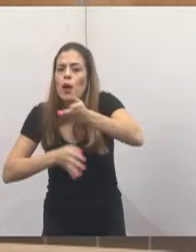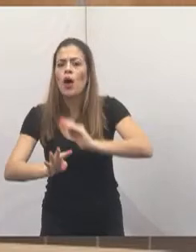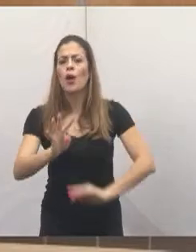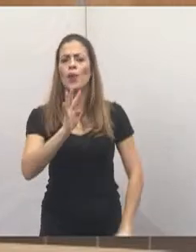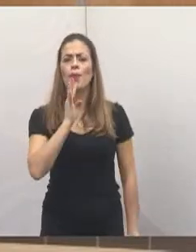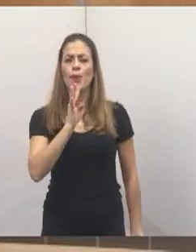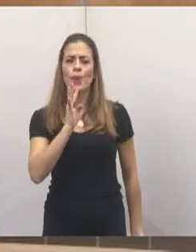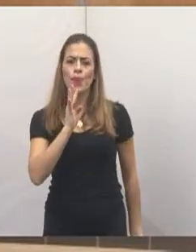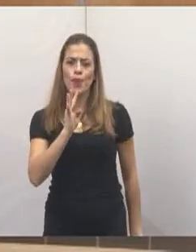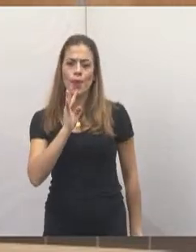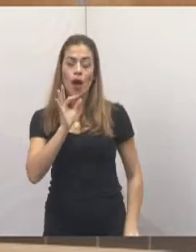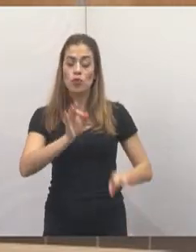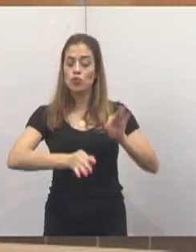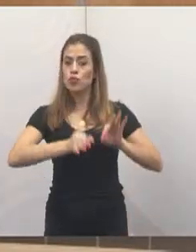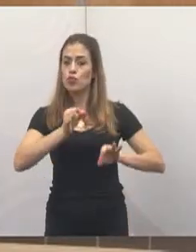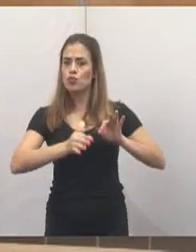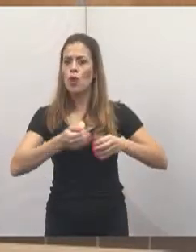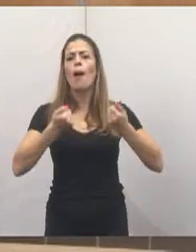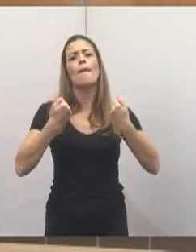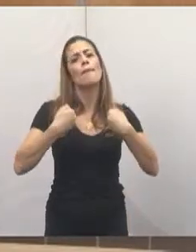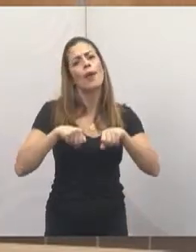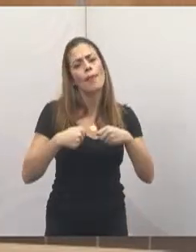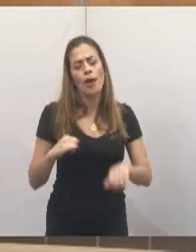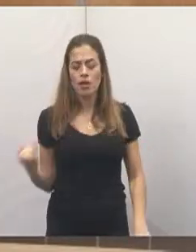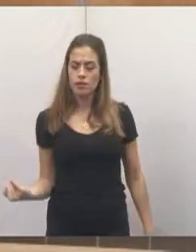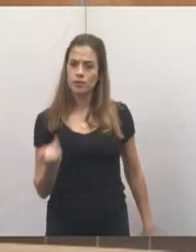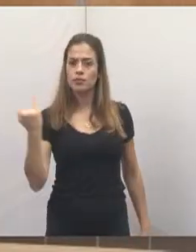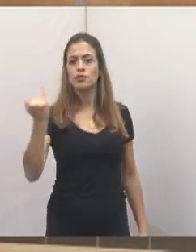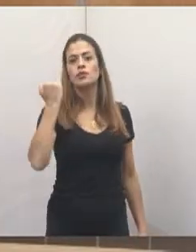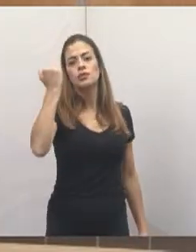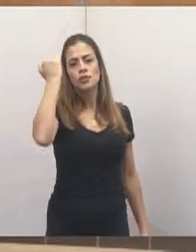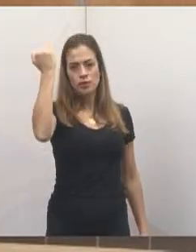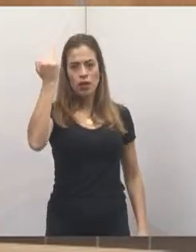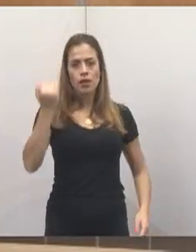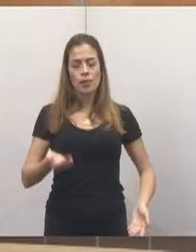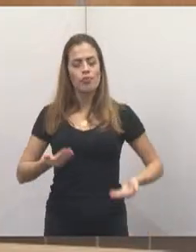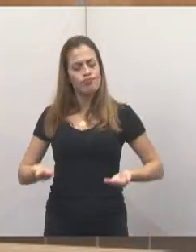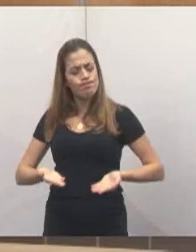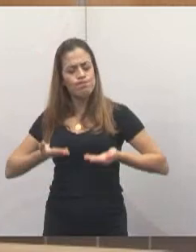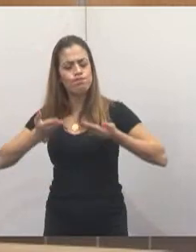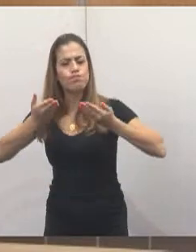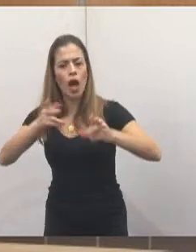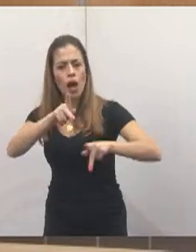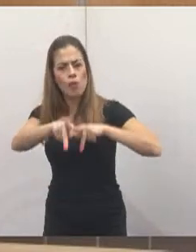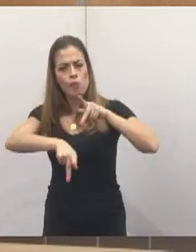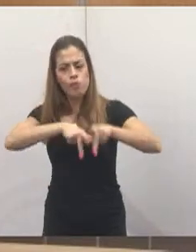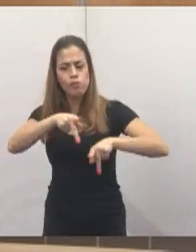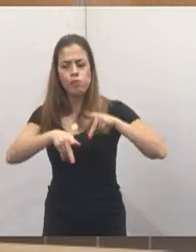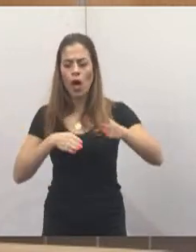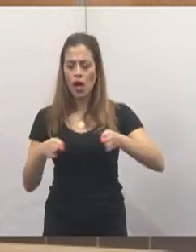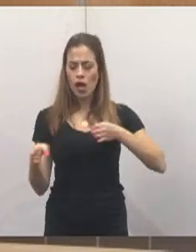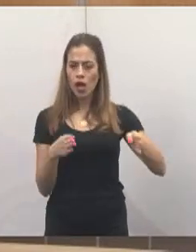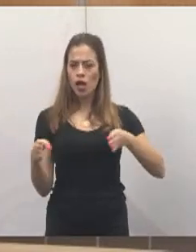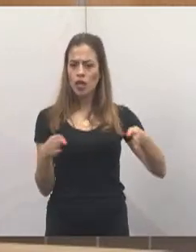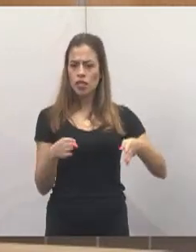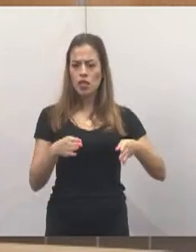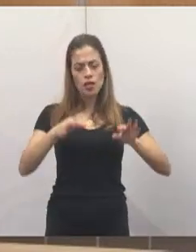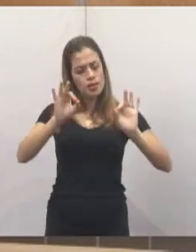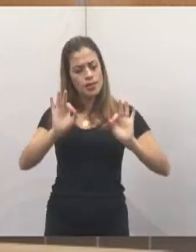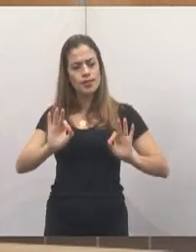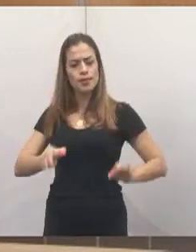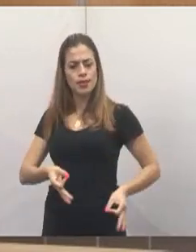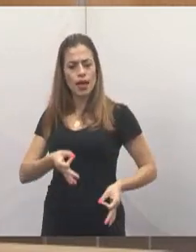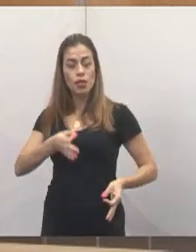conhecimento jurídico tão necessário e importante para entregar ao nosso povo um mandato orgânico,